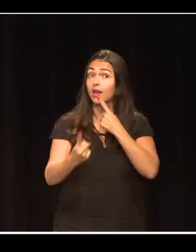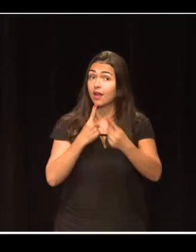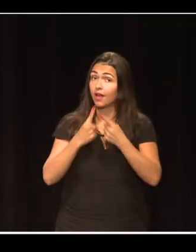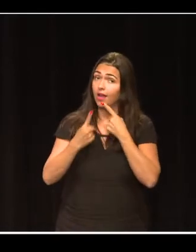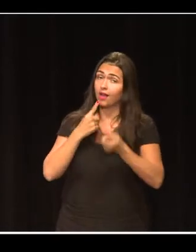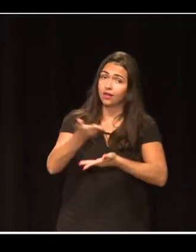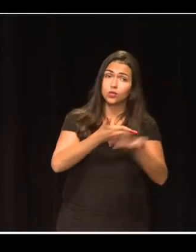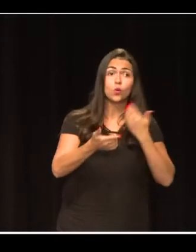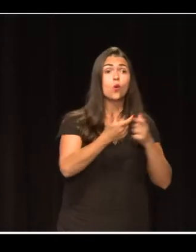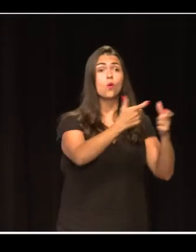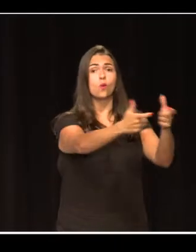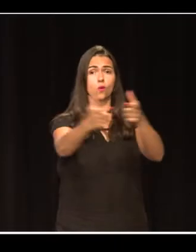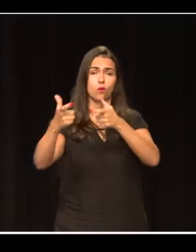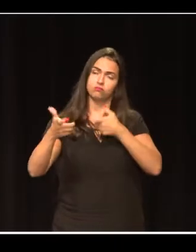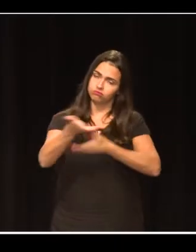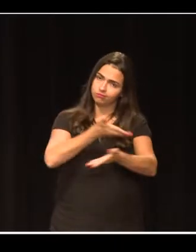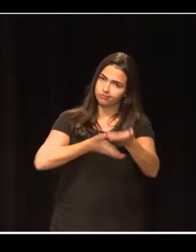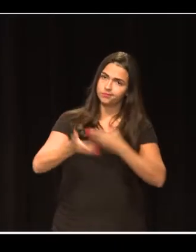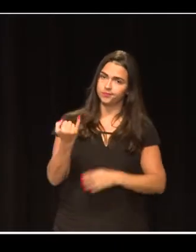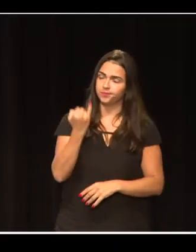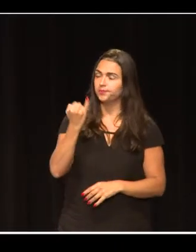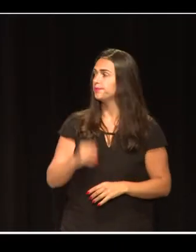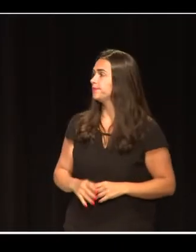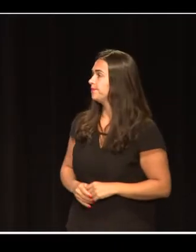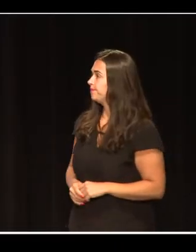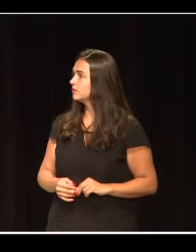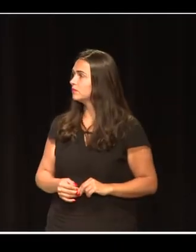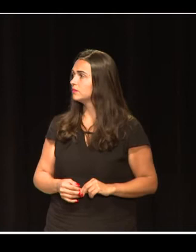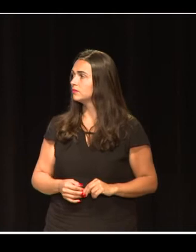com esses outros espaços, né?